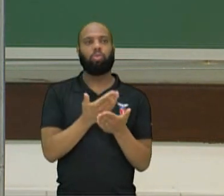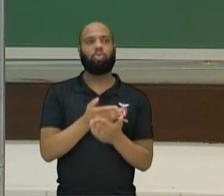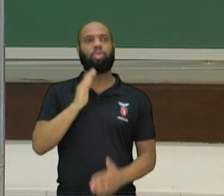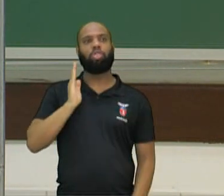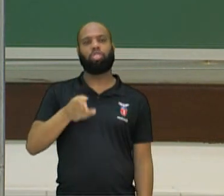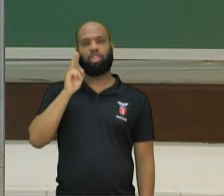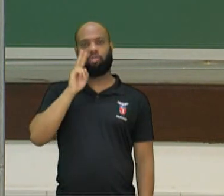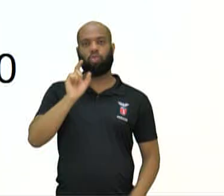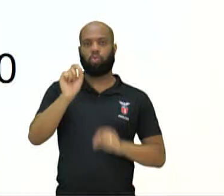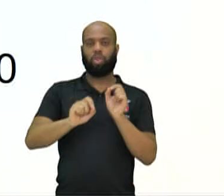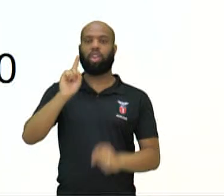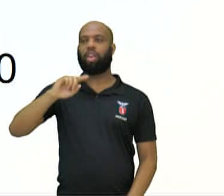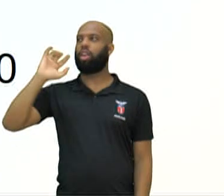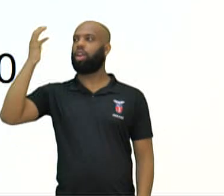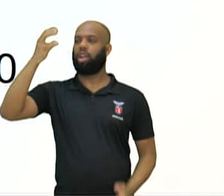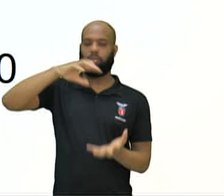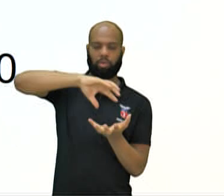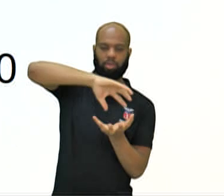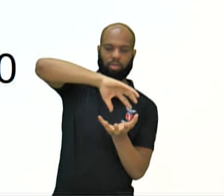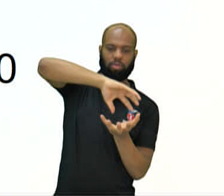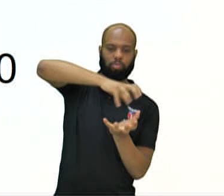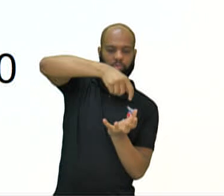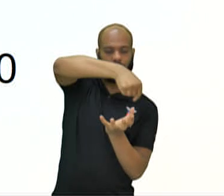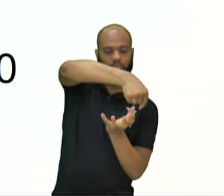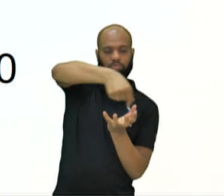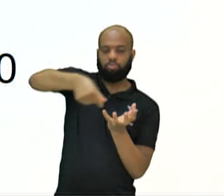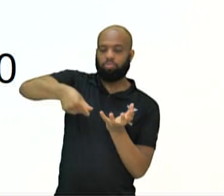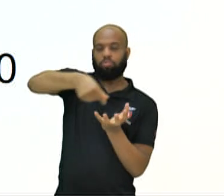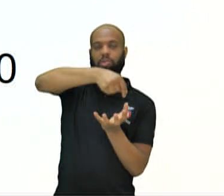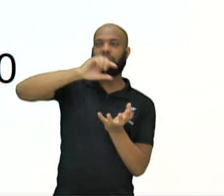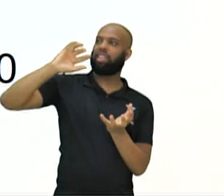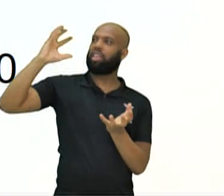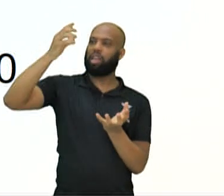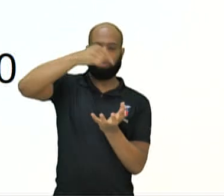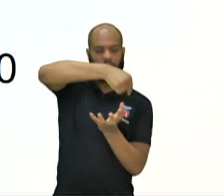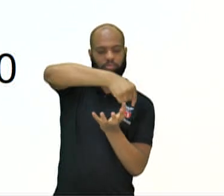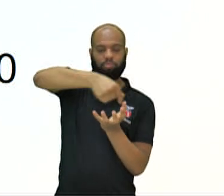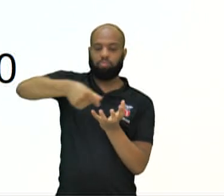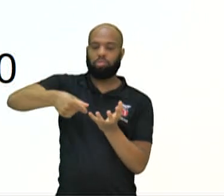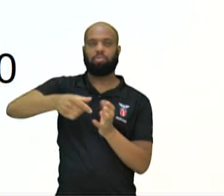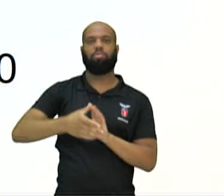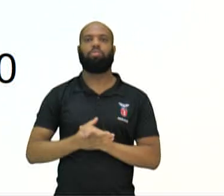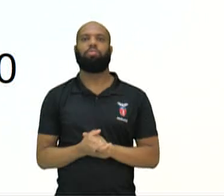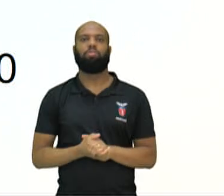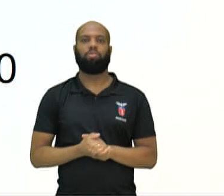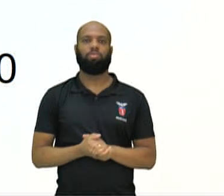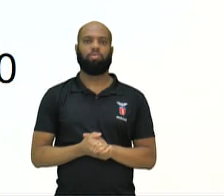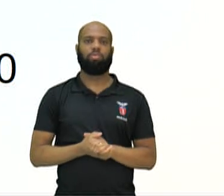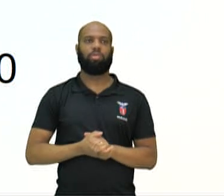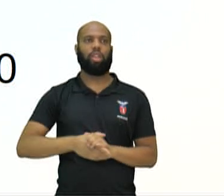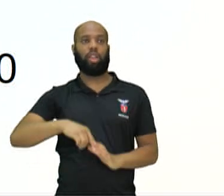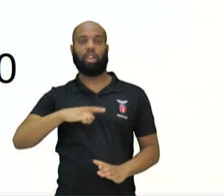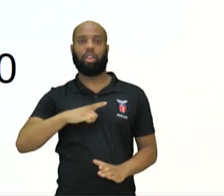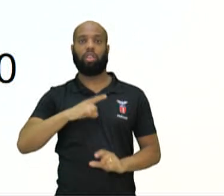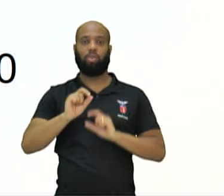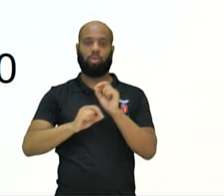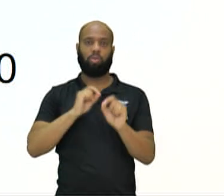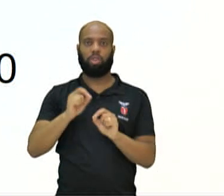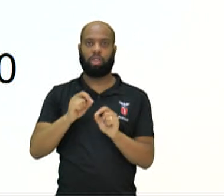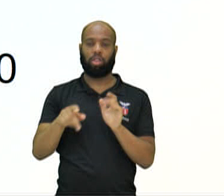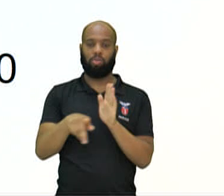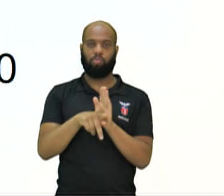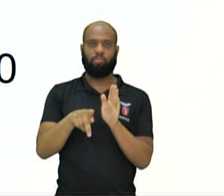já vai ver aqui, ó, é o clima equatorial. O clima equatorial ele se caracteriza por estar presente nas